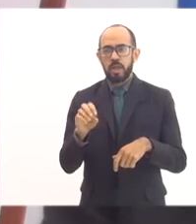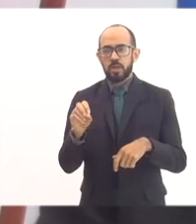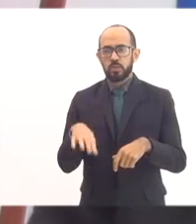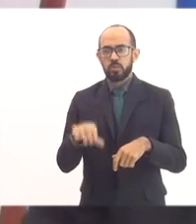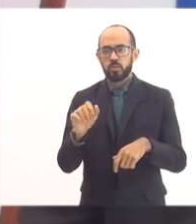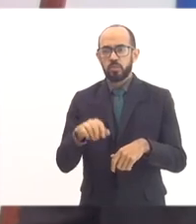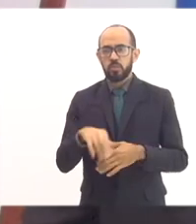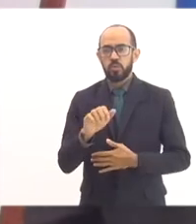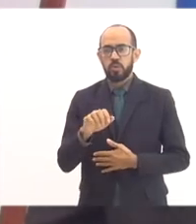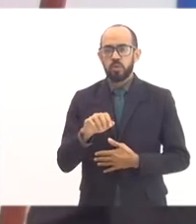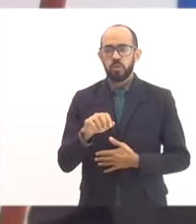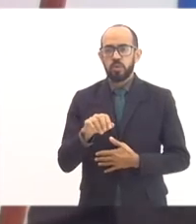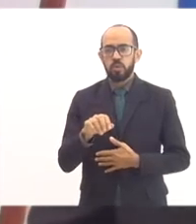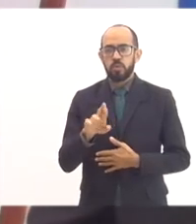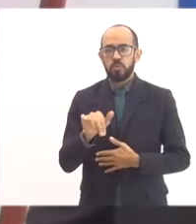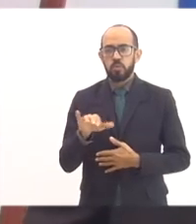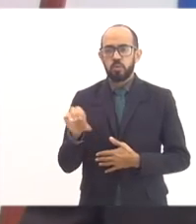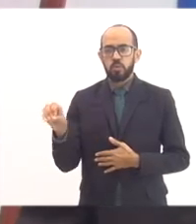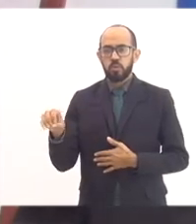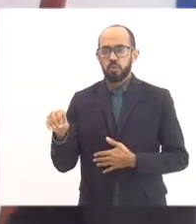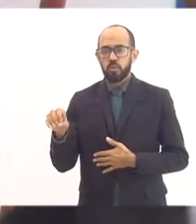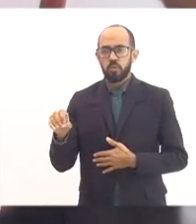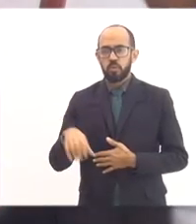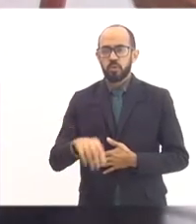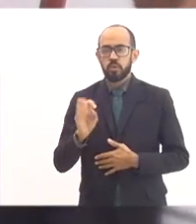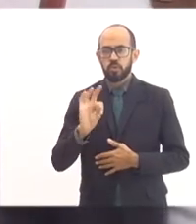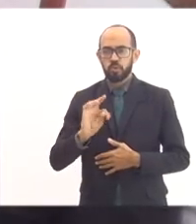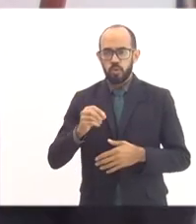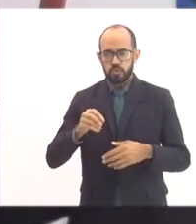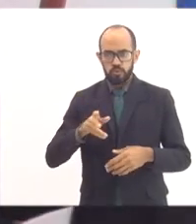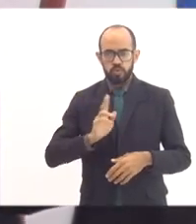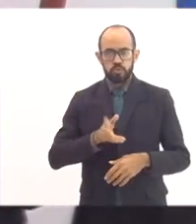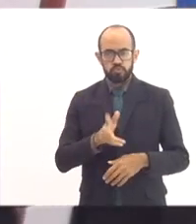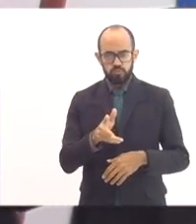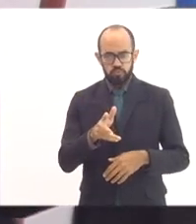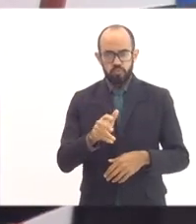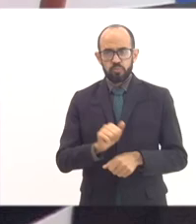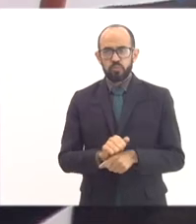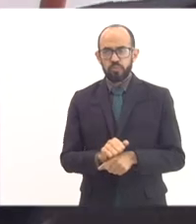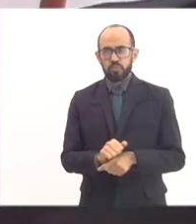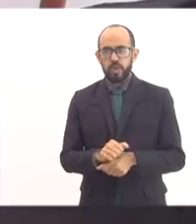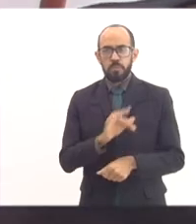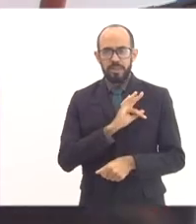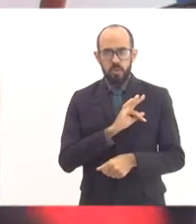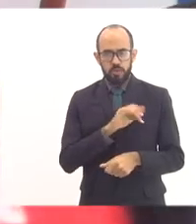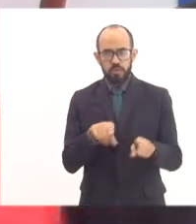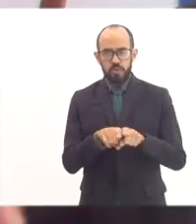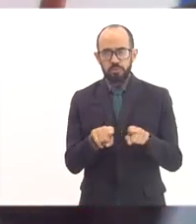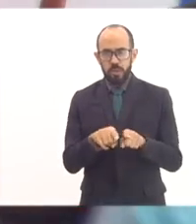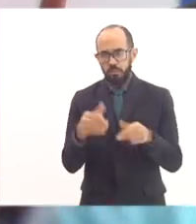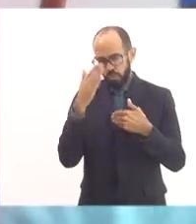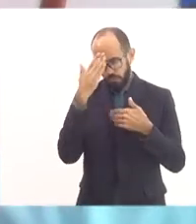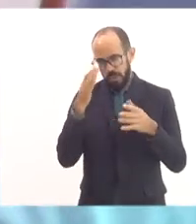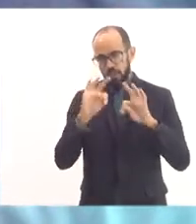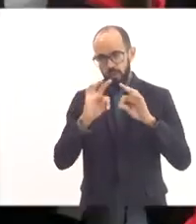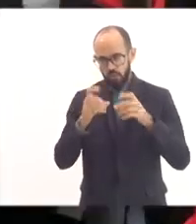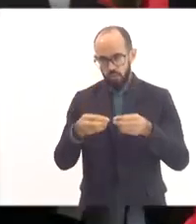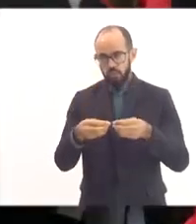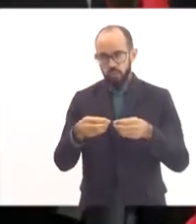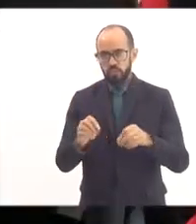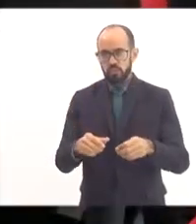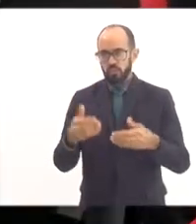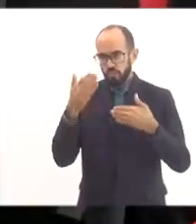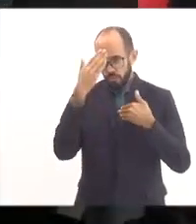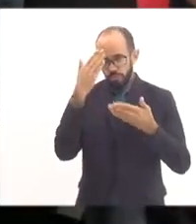Bruno Dauari, outros deputados que têm sido muito firmes nessa luta. Muito obrigado a todos, muito obrigado ao Corpo de Bombeiros. Transmita meu abraço ao Coronel Leandro.